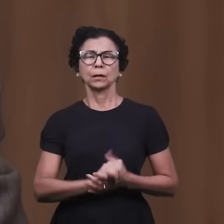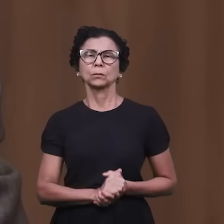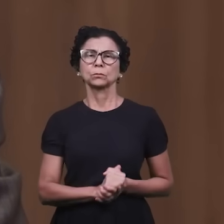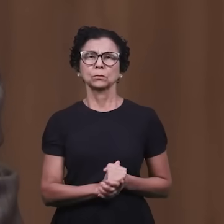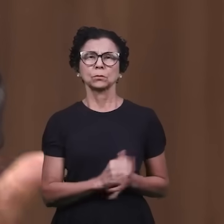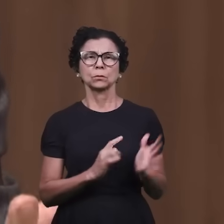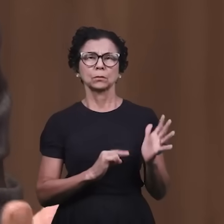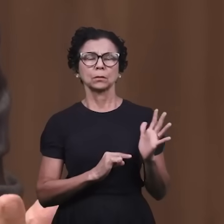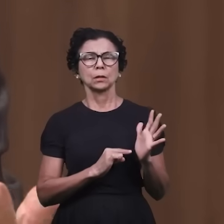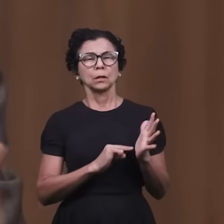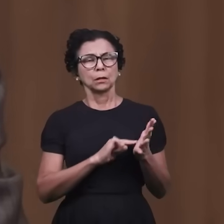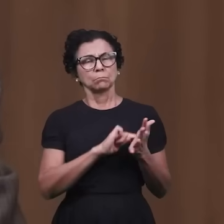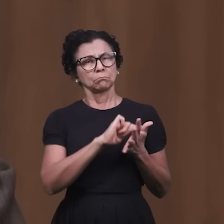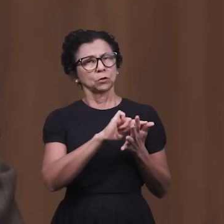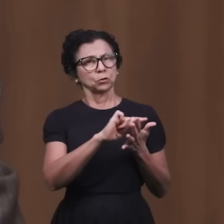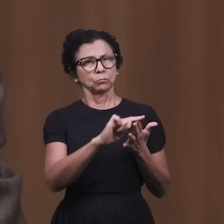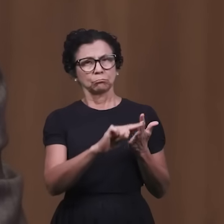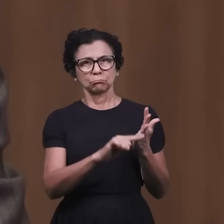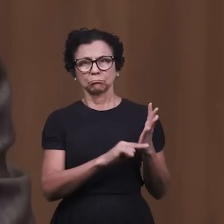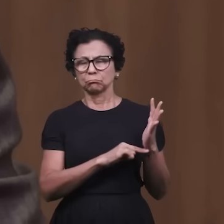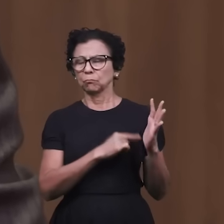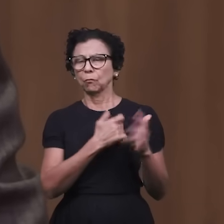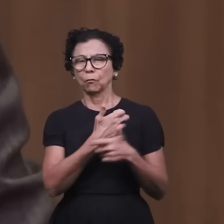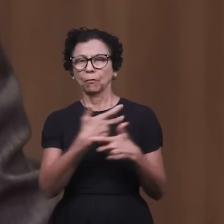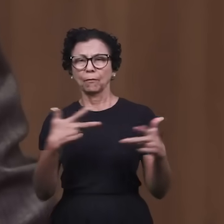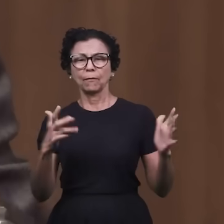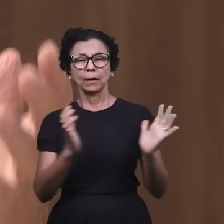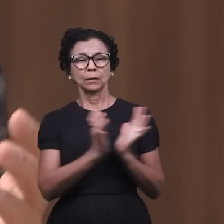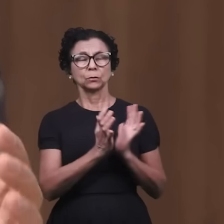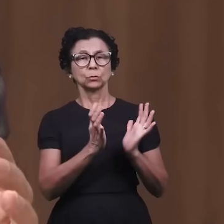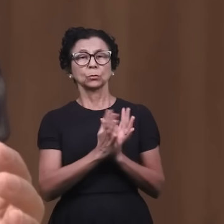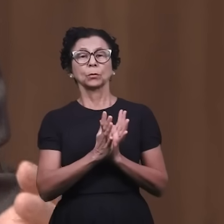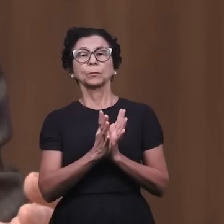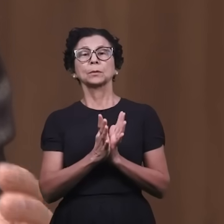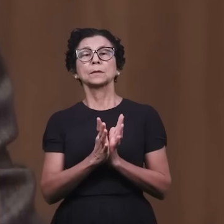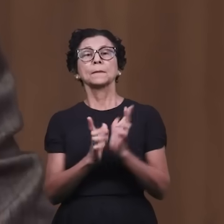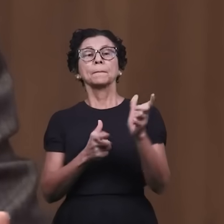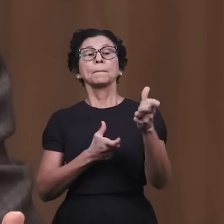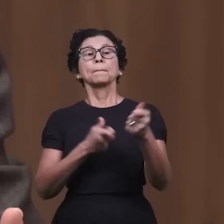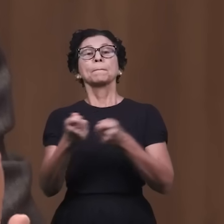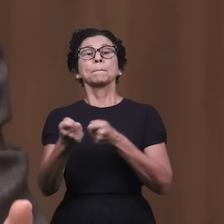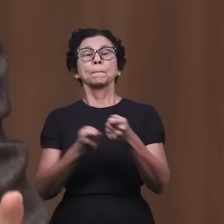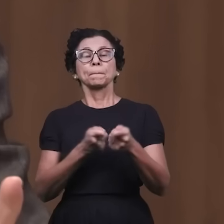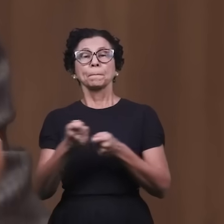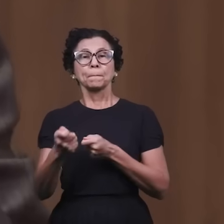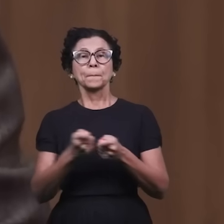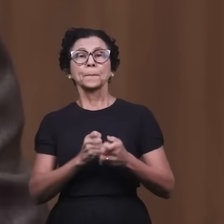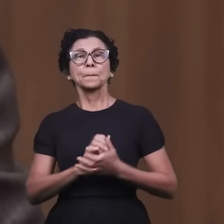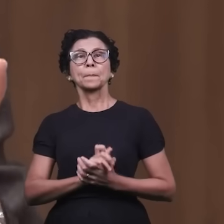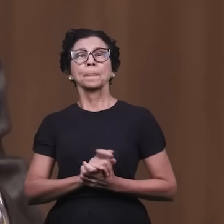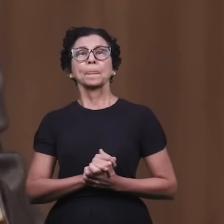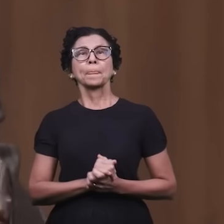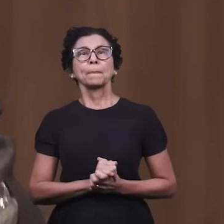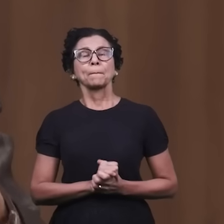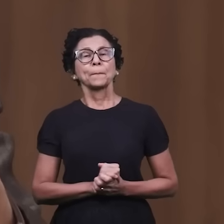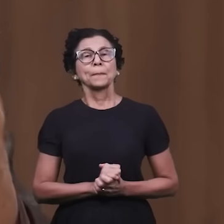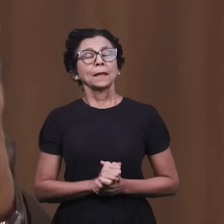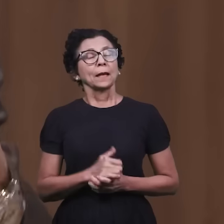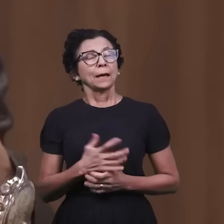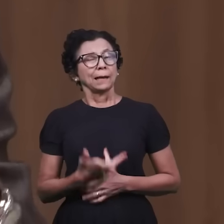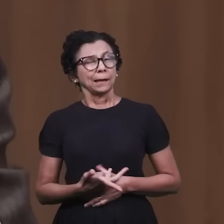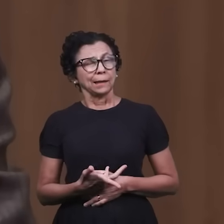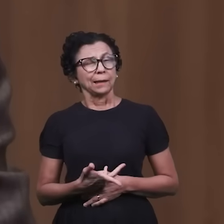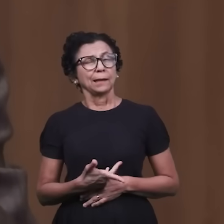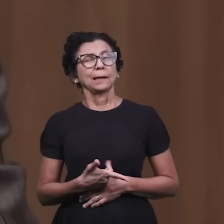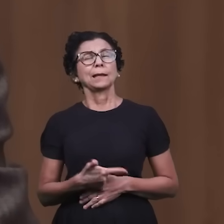dos ângulos, dos saxões, dos francos, e ela manteve esse governo. E esses senhores feudais, portanto, para eles se